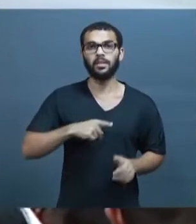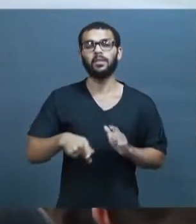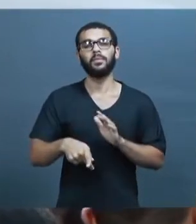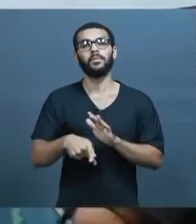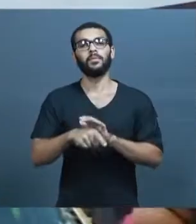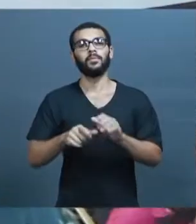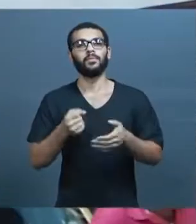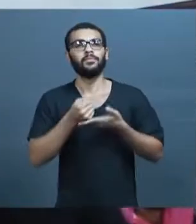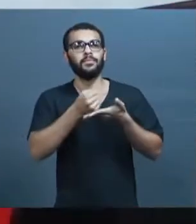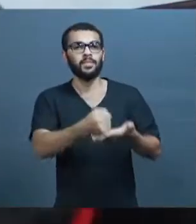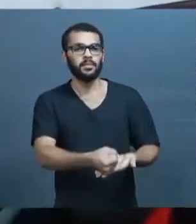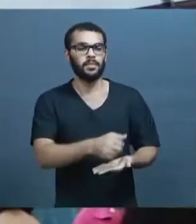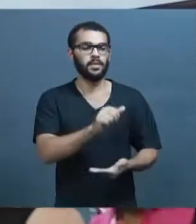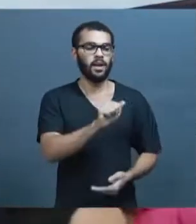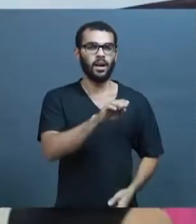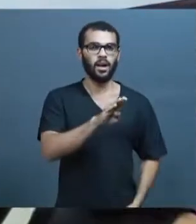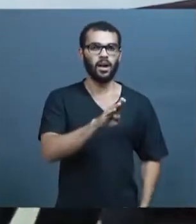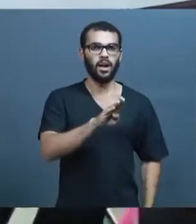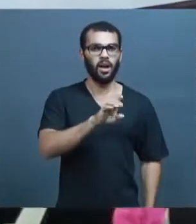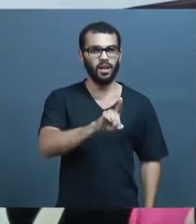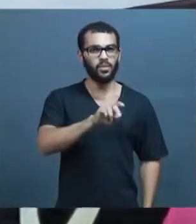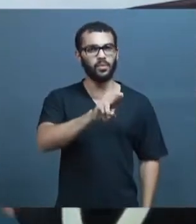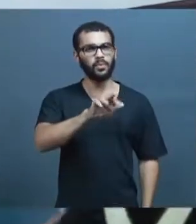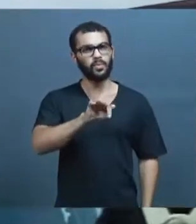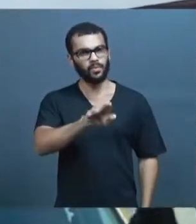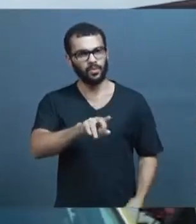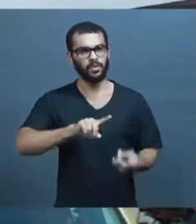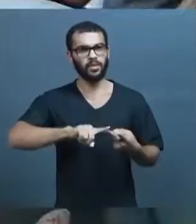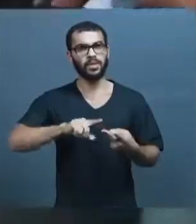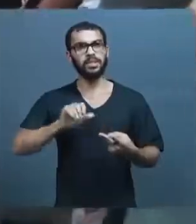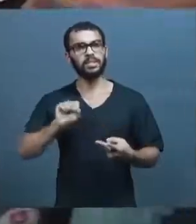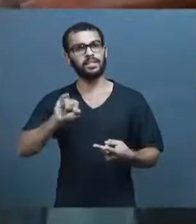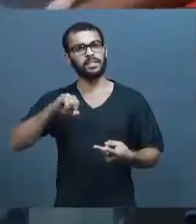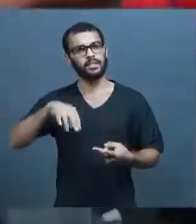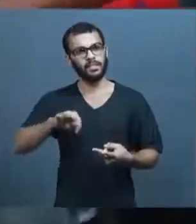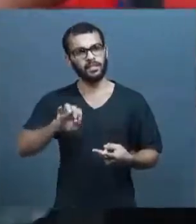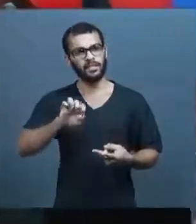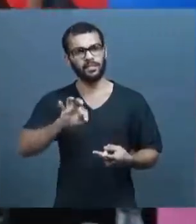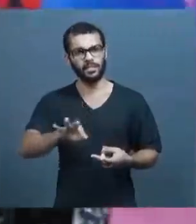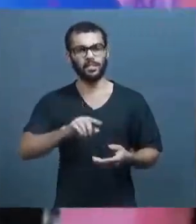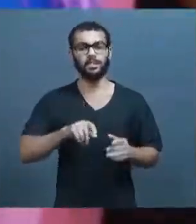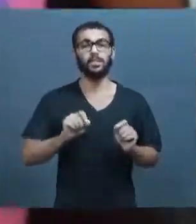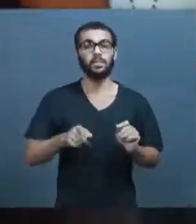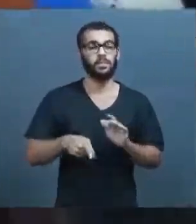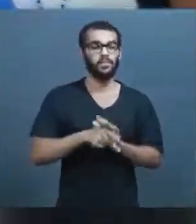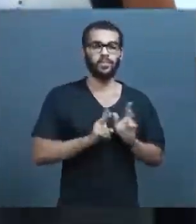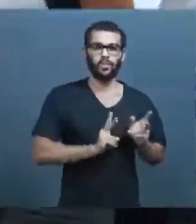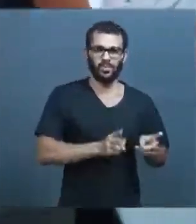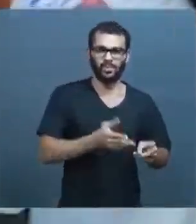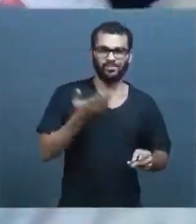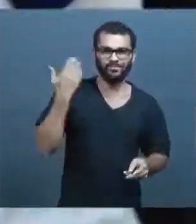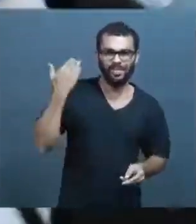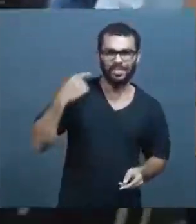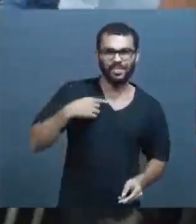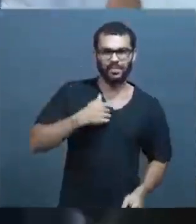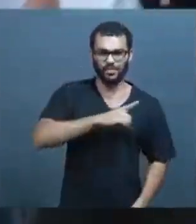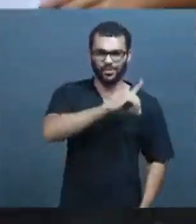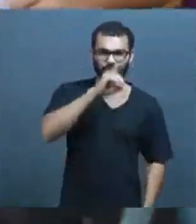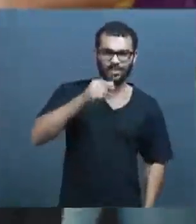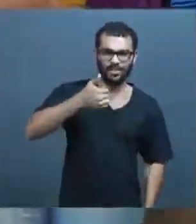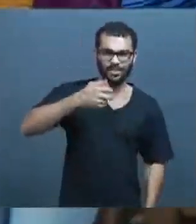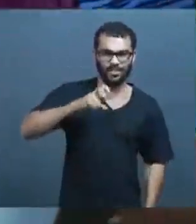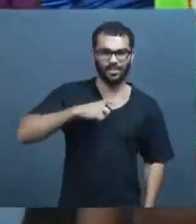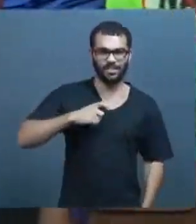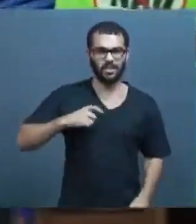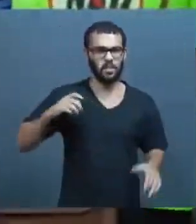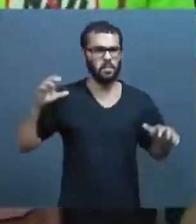do movimento estudantil. Essa manifestação é uma continuidade à ação do dia 15 de maio, onde milhares de pessoas saíram às